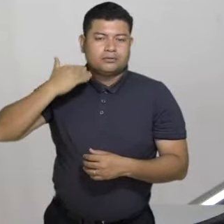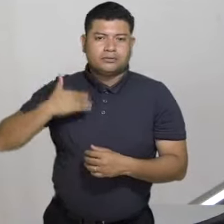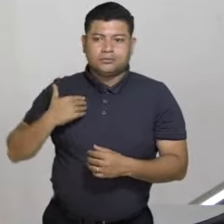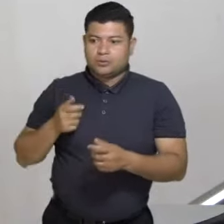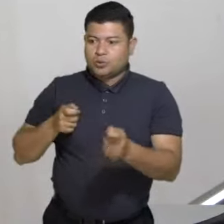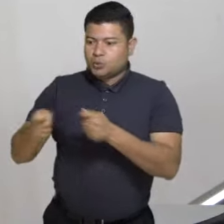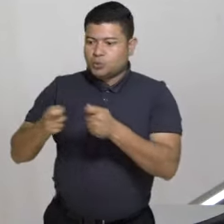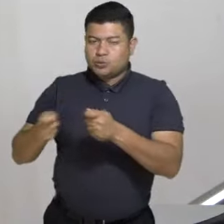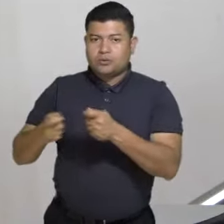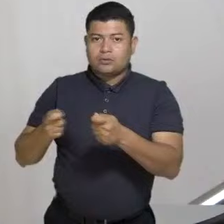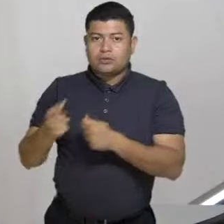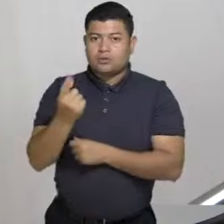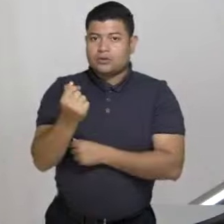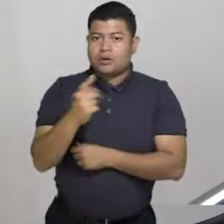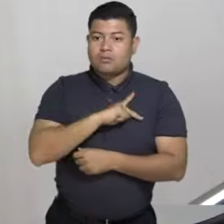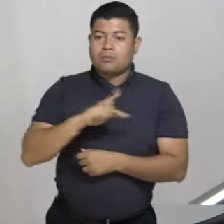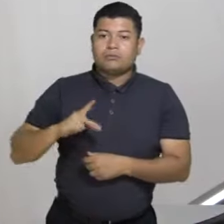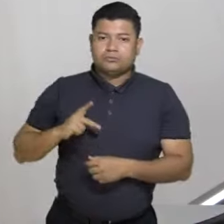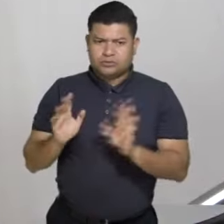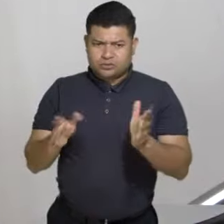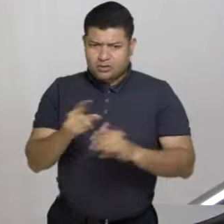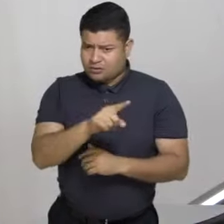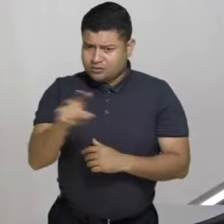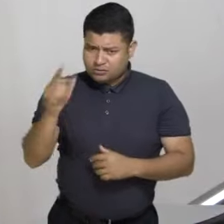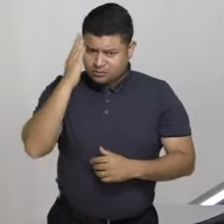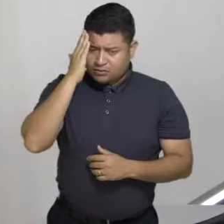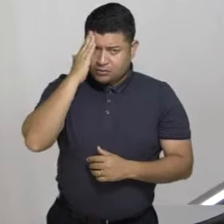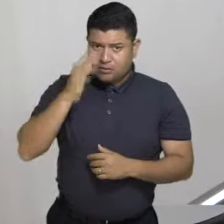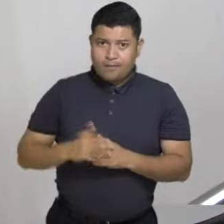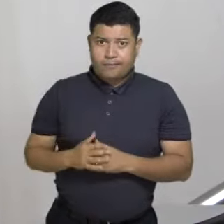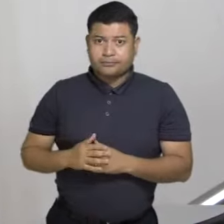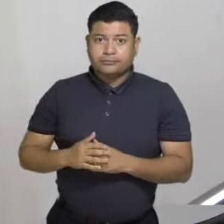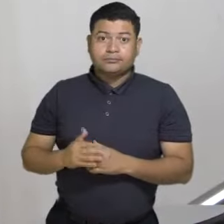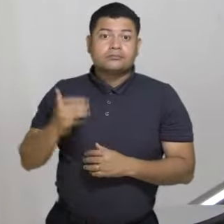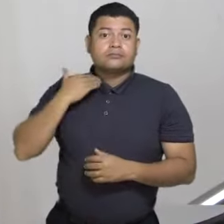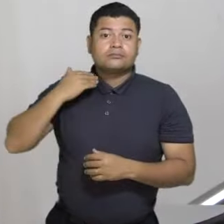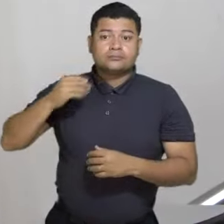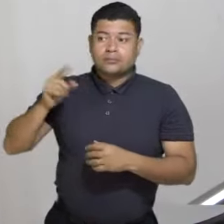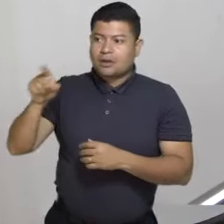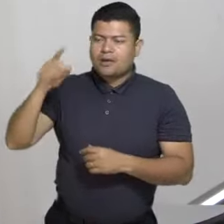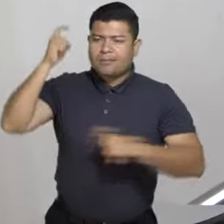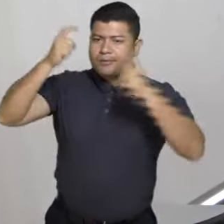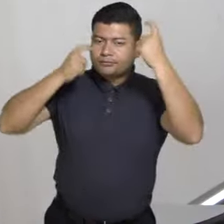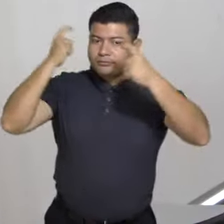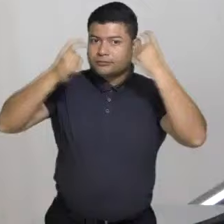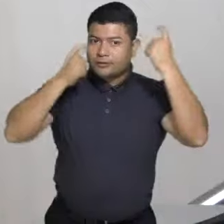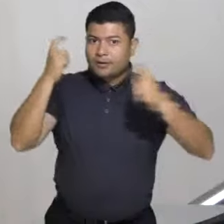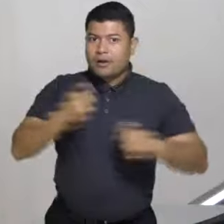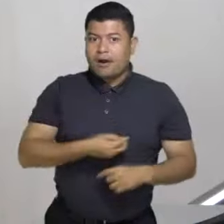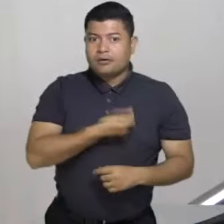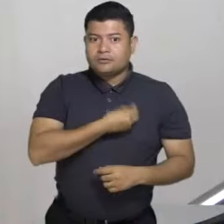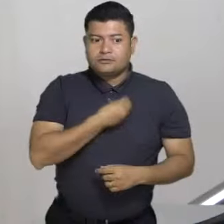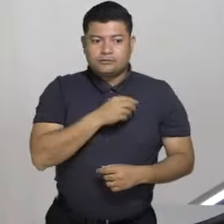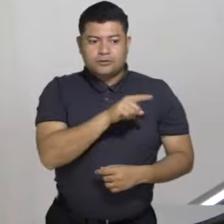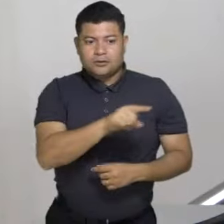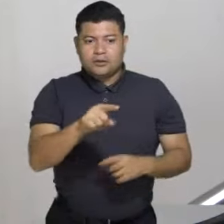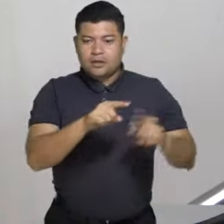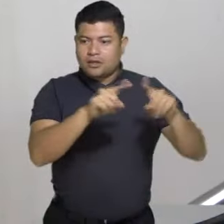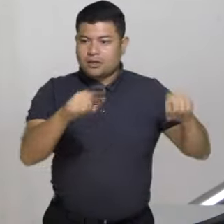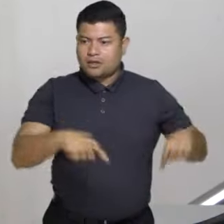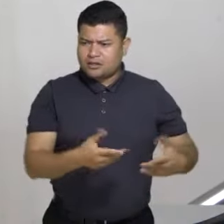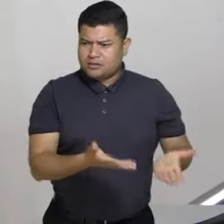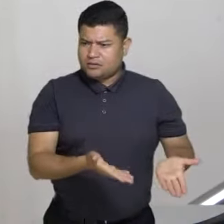Vocês já viram alguma vez banqueiro se preocupar com a vida de um assalariado? Se ele